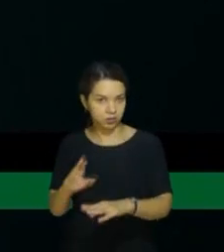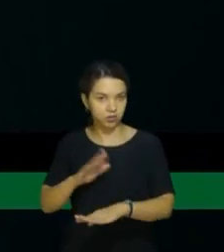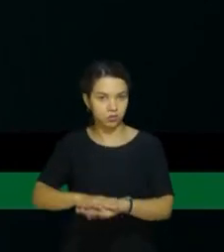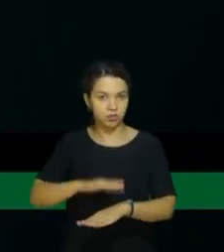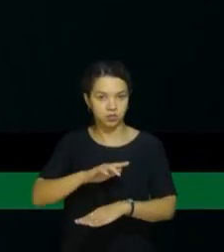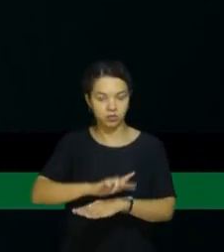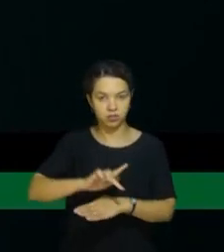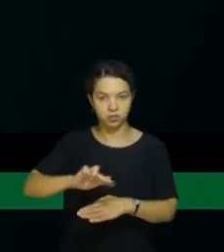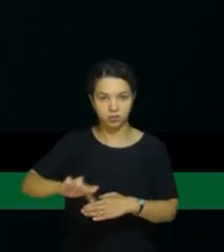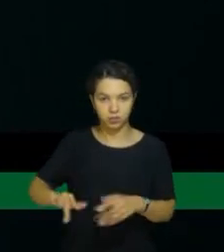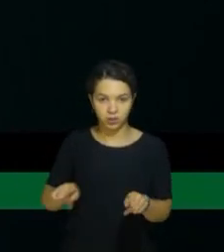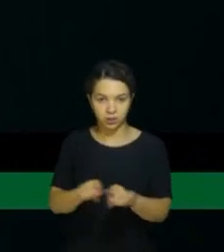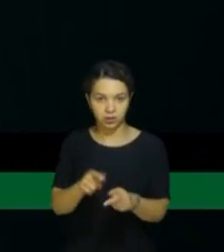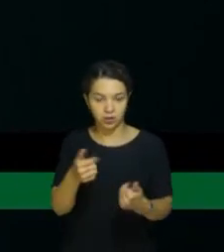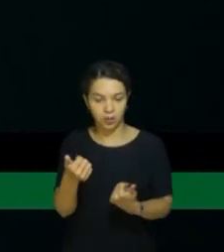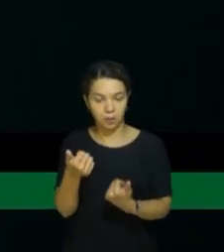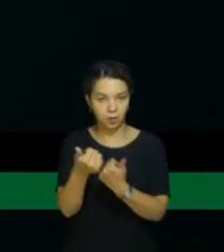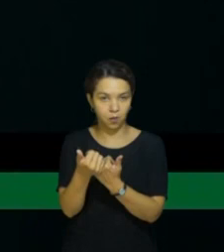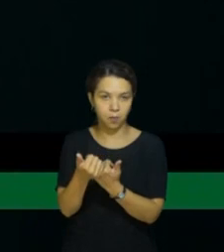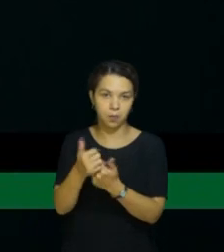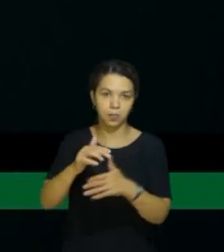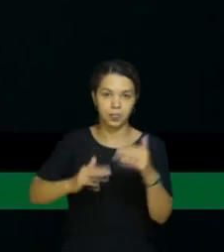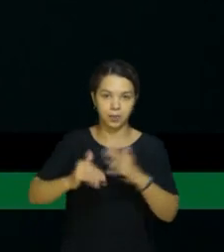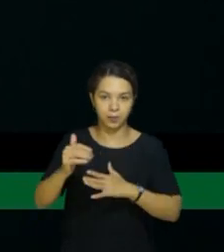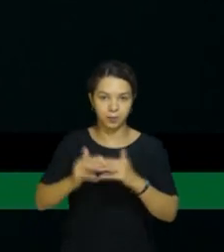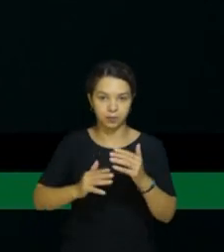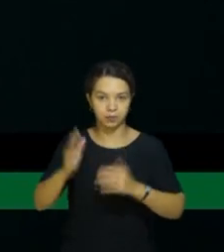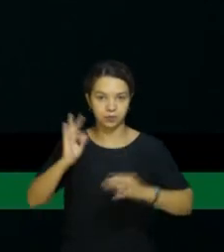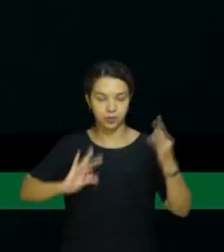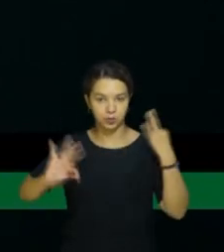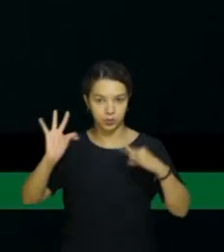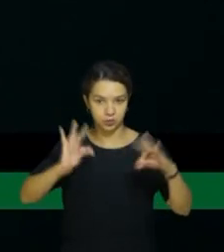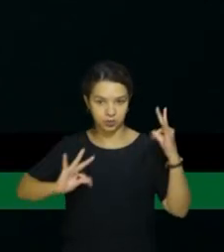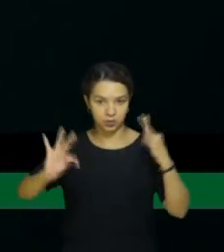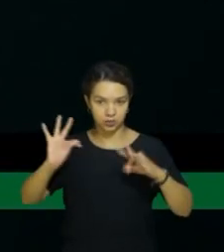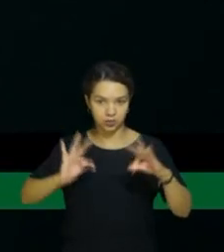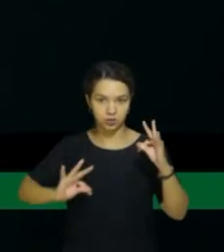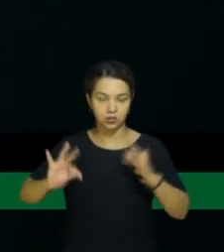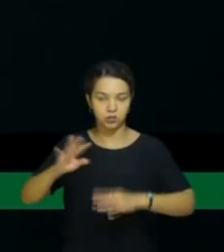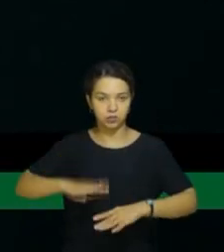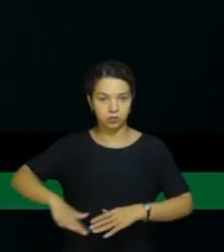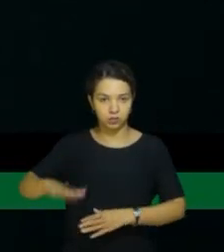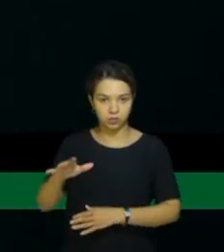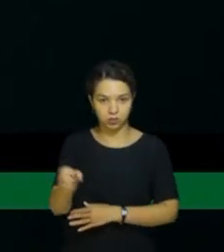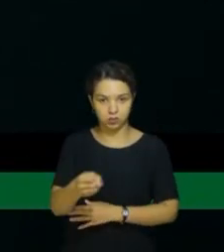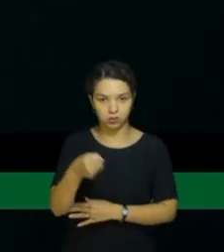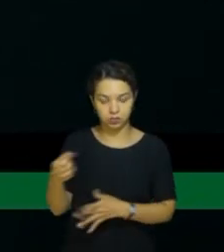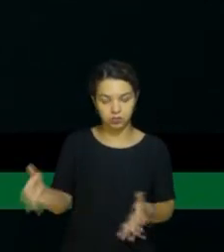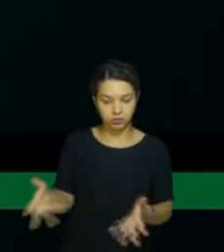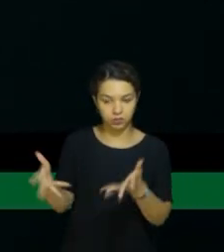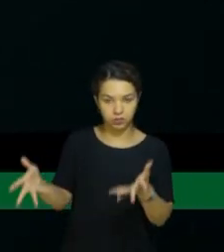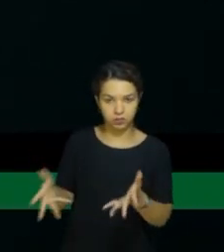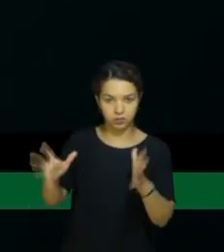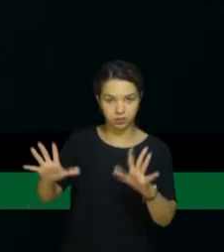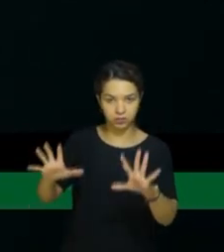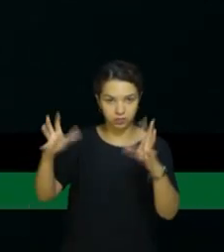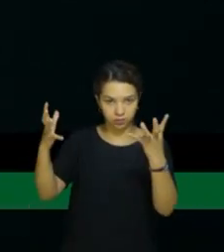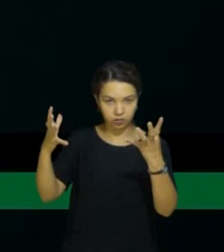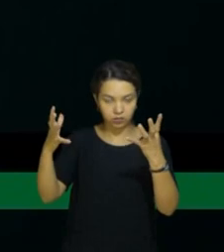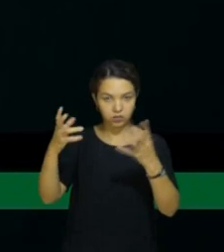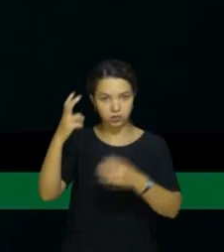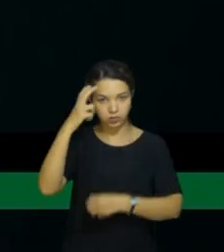apoiar as atividades ligadas ao turismo cervejeiro organizar Patrocinar e promover eventos de cunho Cultural de